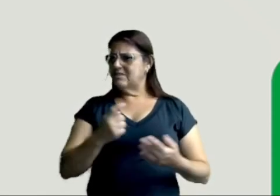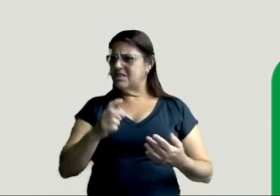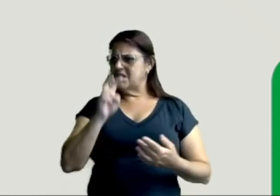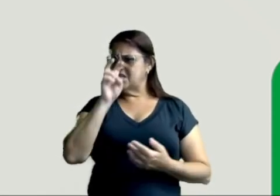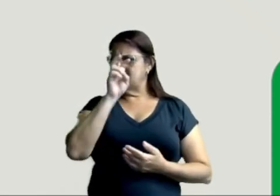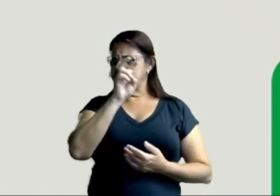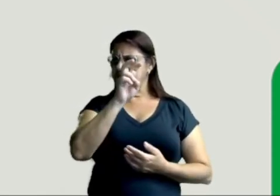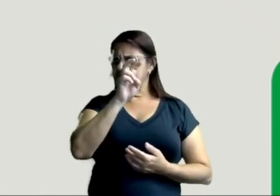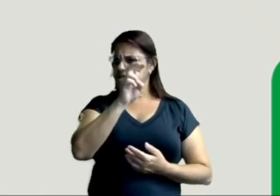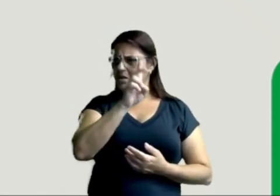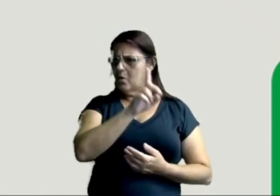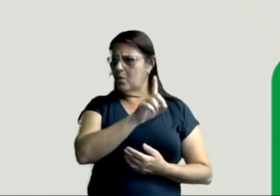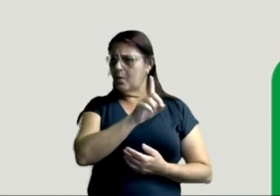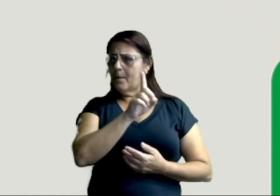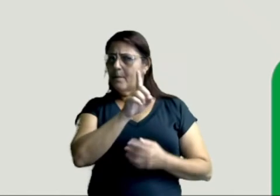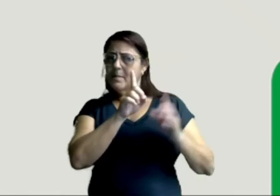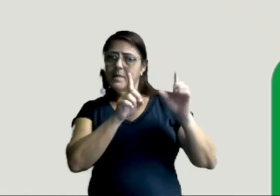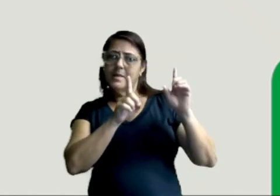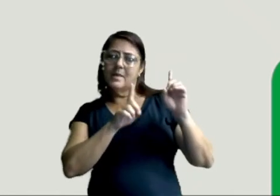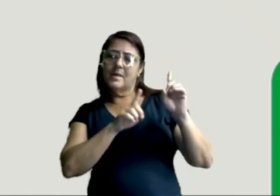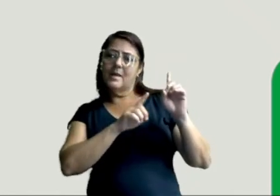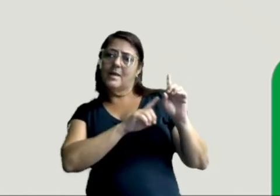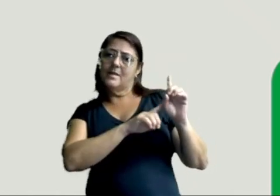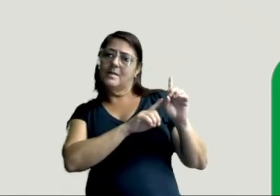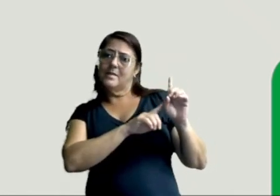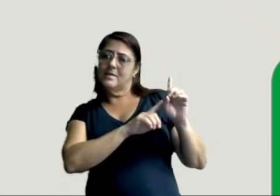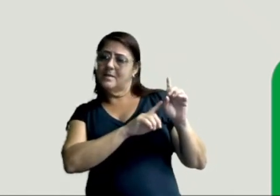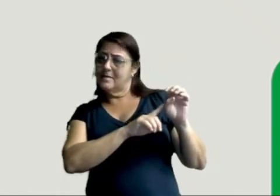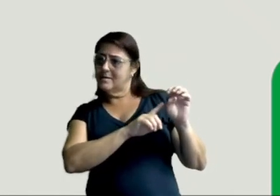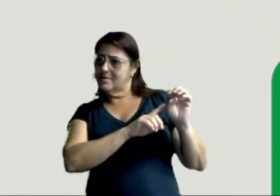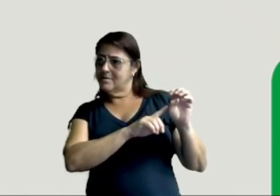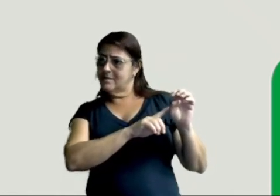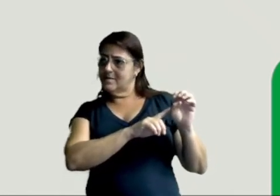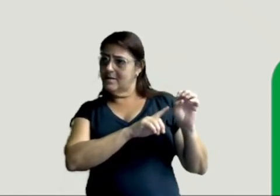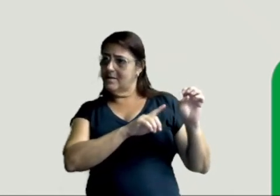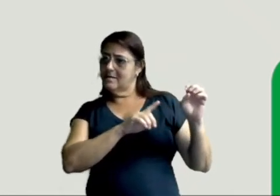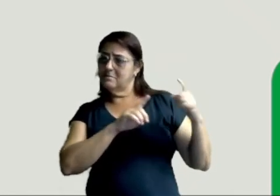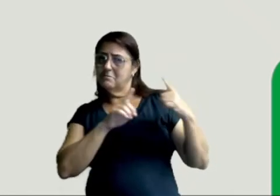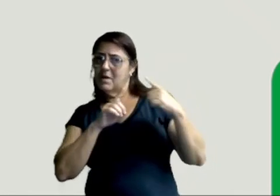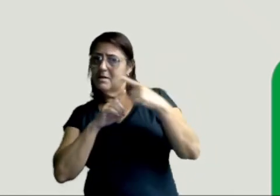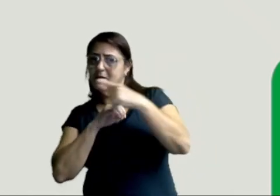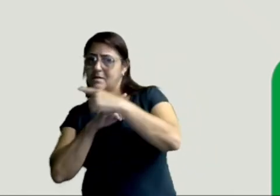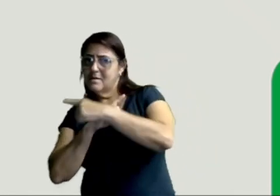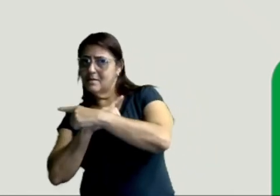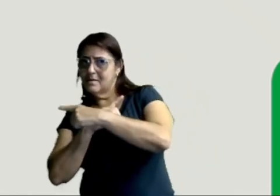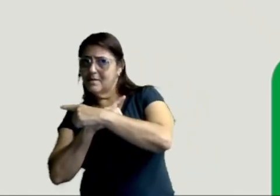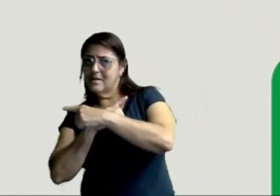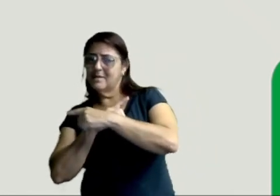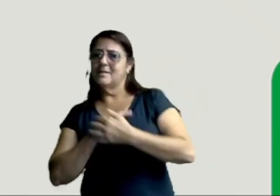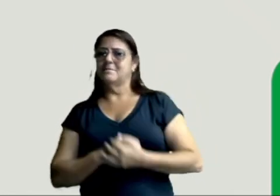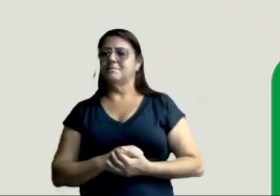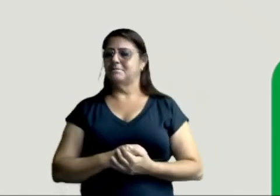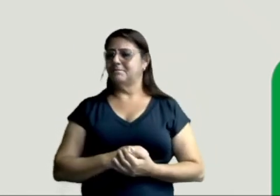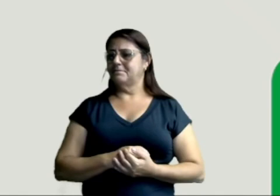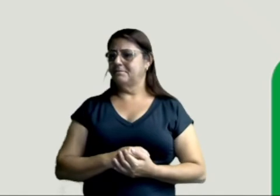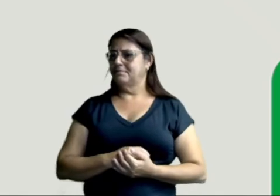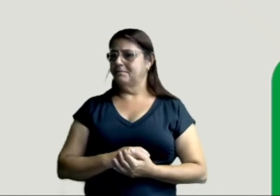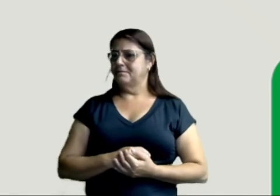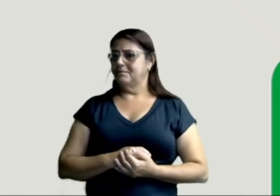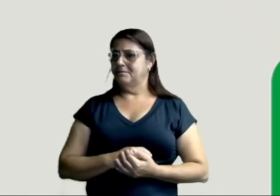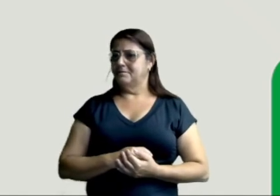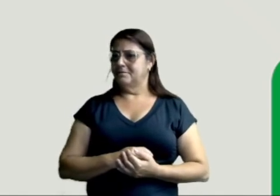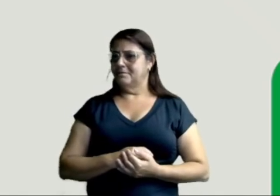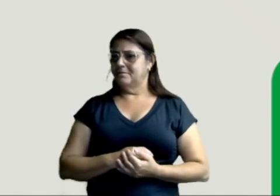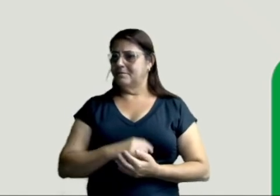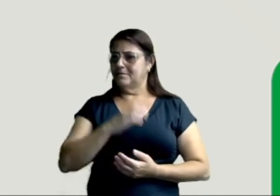está apontando para onde? Da esquerda para a direita ou da direita para a esquerda? Ó, da esquerda para a direita. Então, logo,